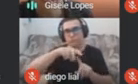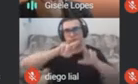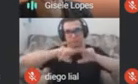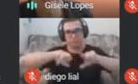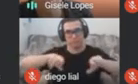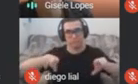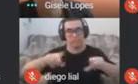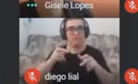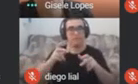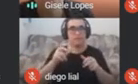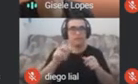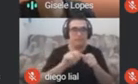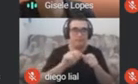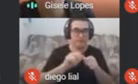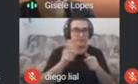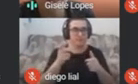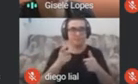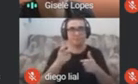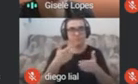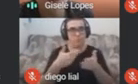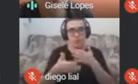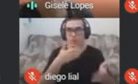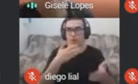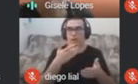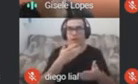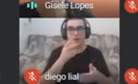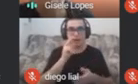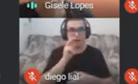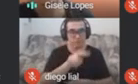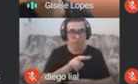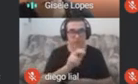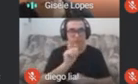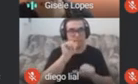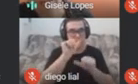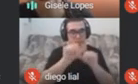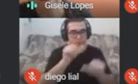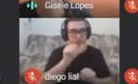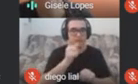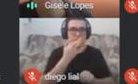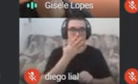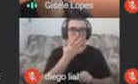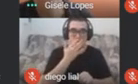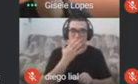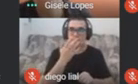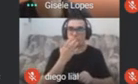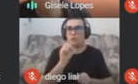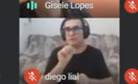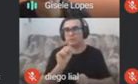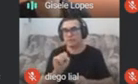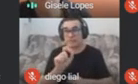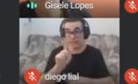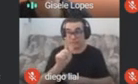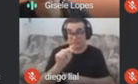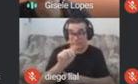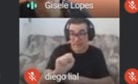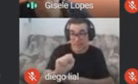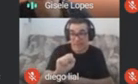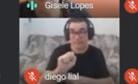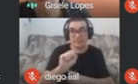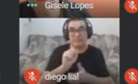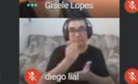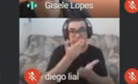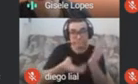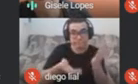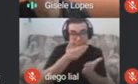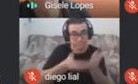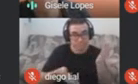de um precipitado, mudança de coloração da solução, desprendimento de gás e etc. Na parte